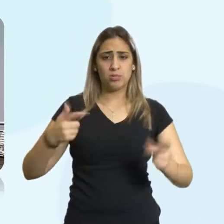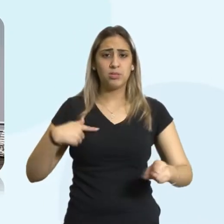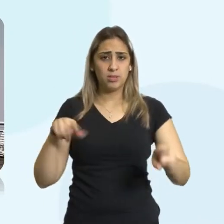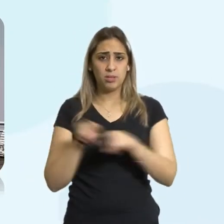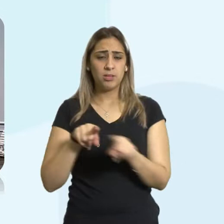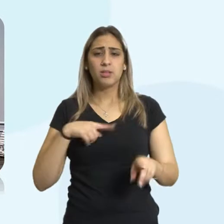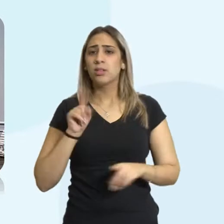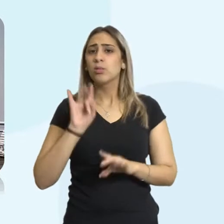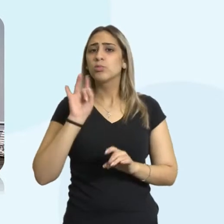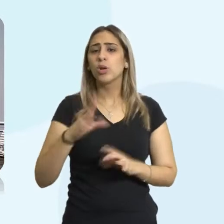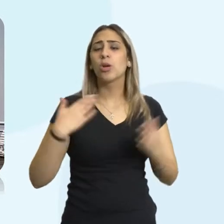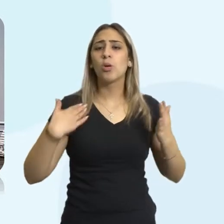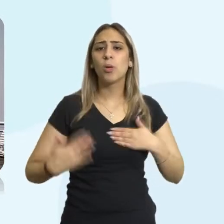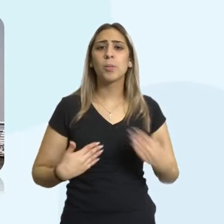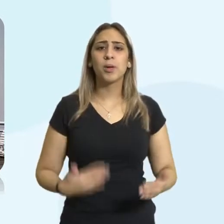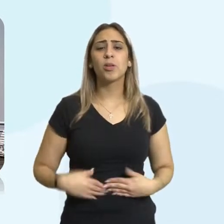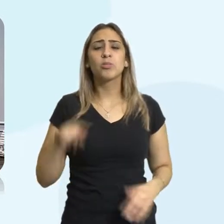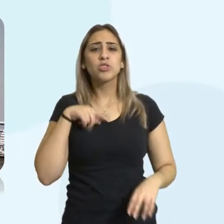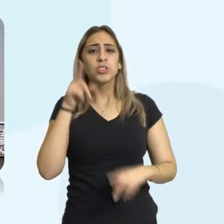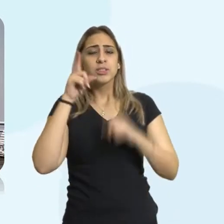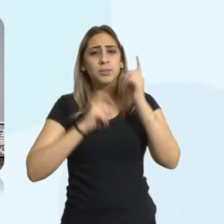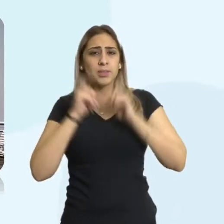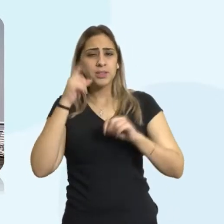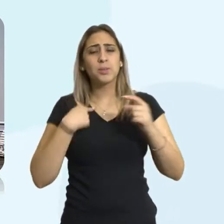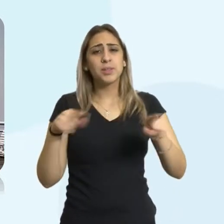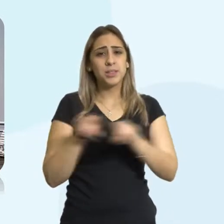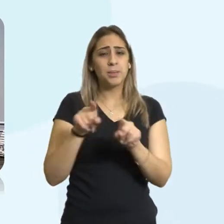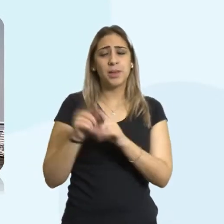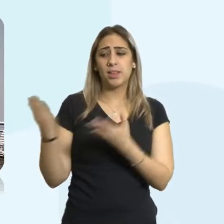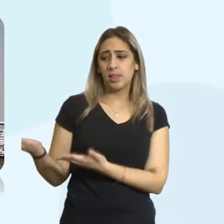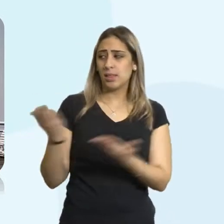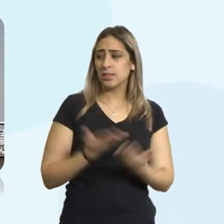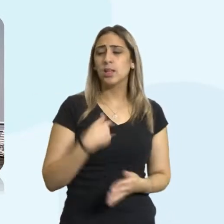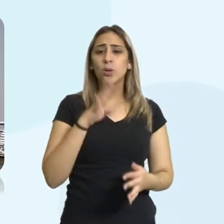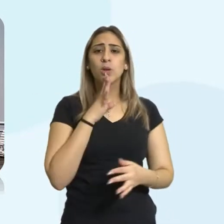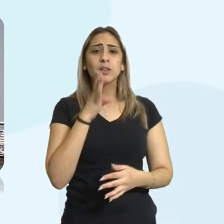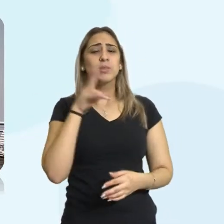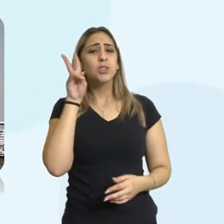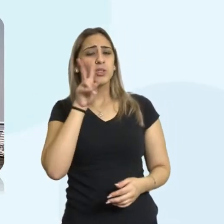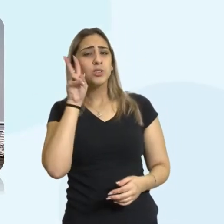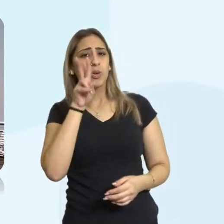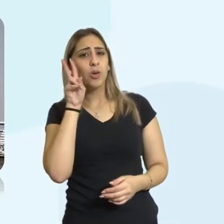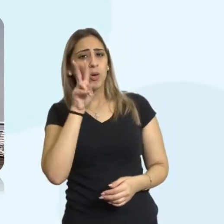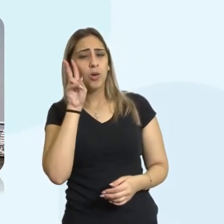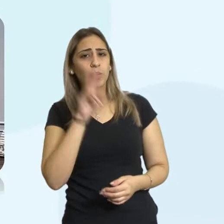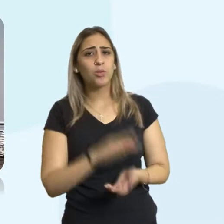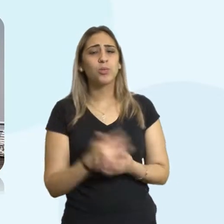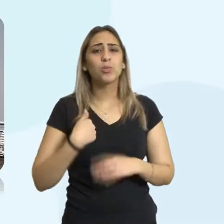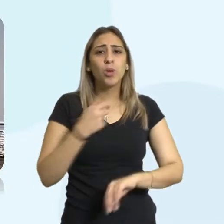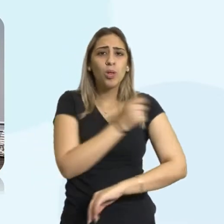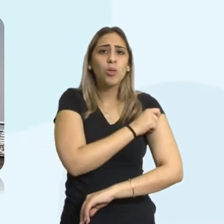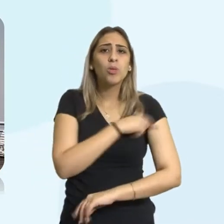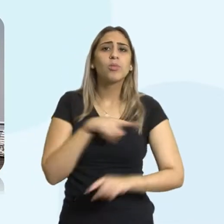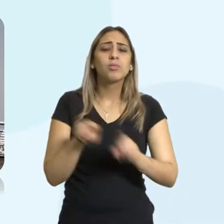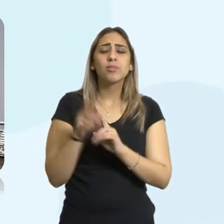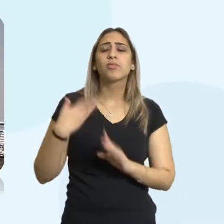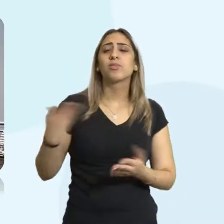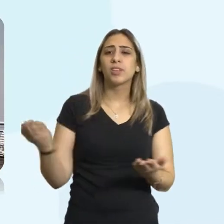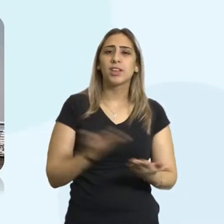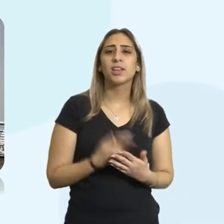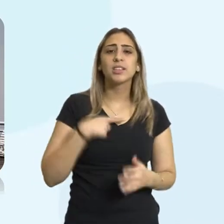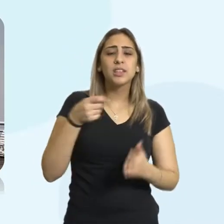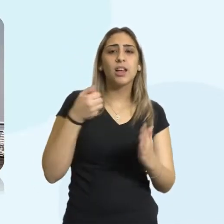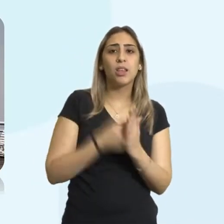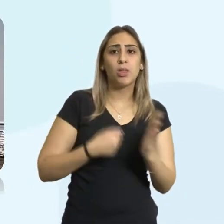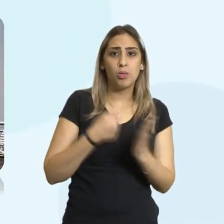apenas a parte corporal né de expressão mas também trazendo conhecimento histórico para o estudante do que que vem a ser essa luta